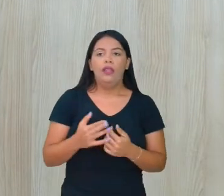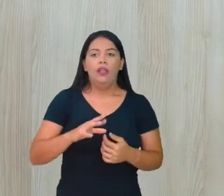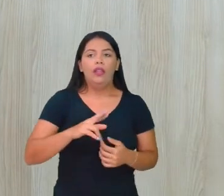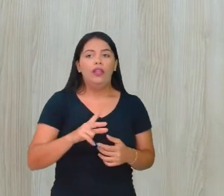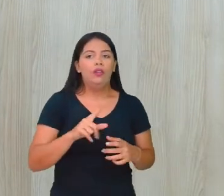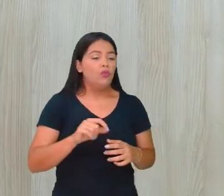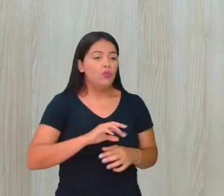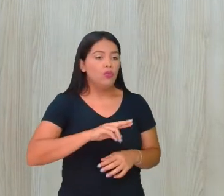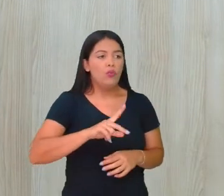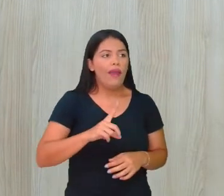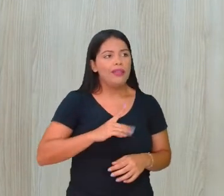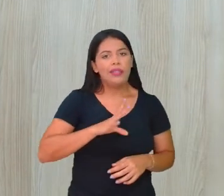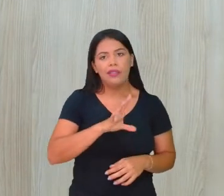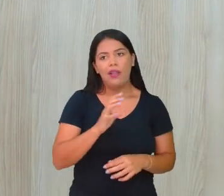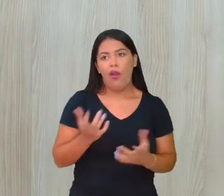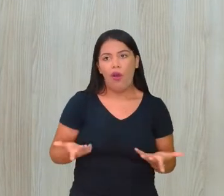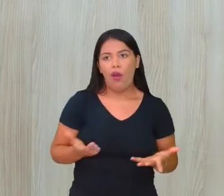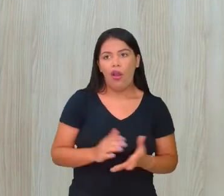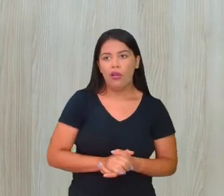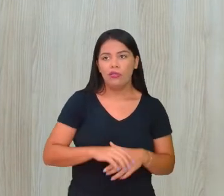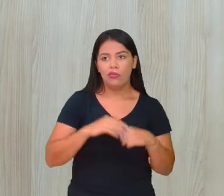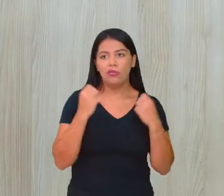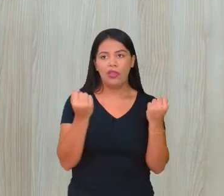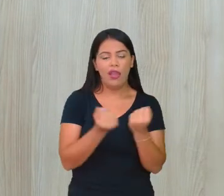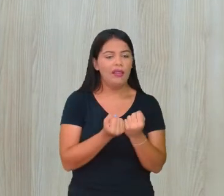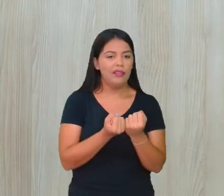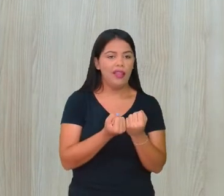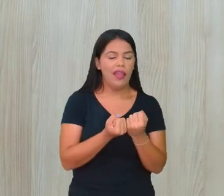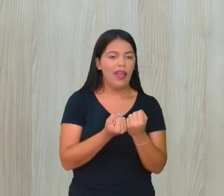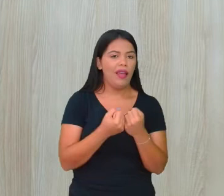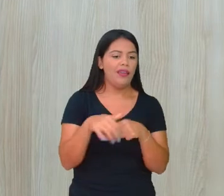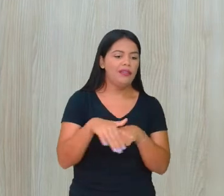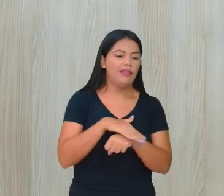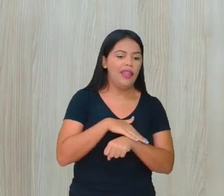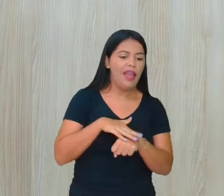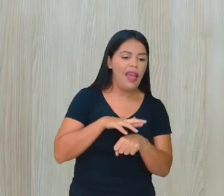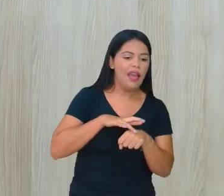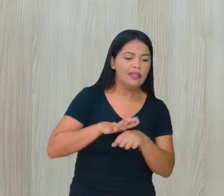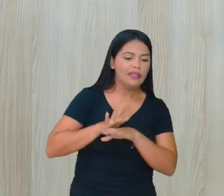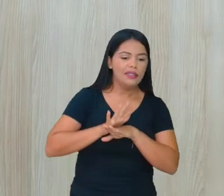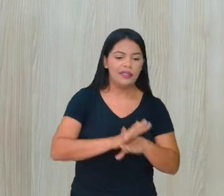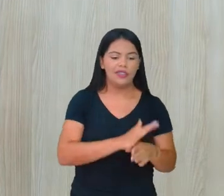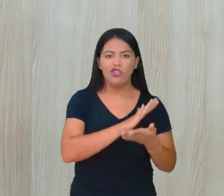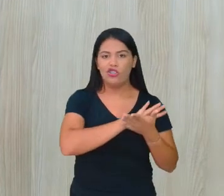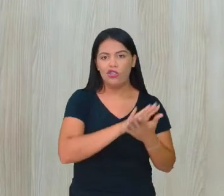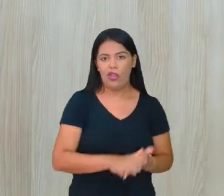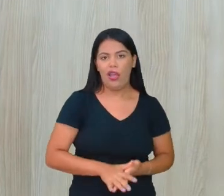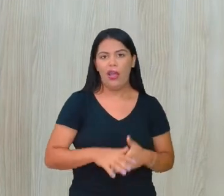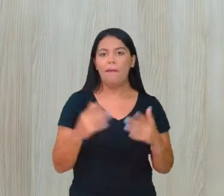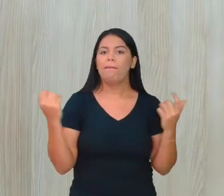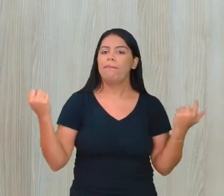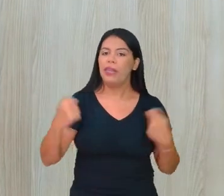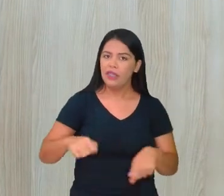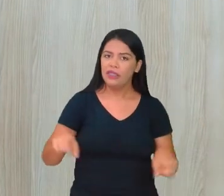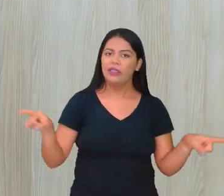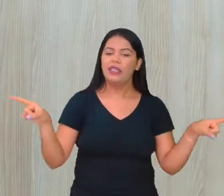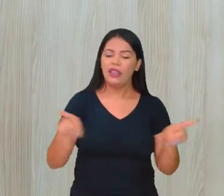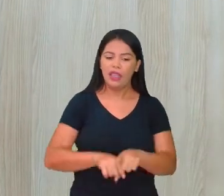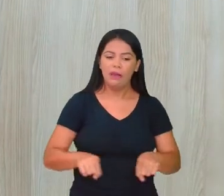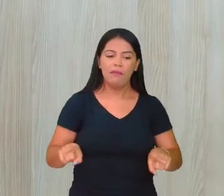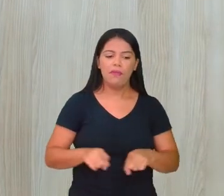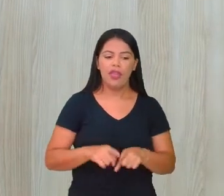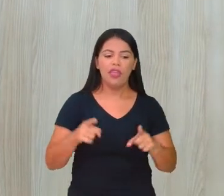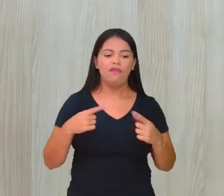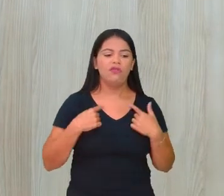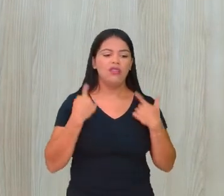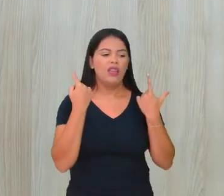ser antirracista, quer dizer que não basta você não cometer racismo, mas você ativamente repudiar todo